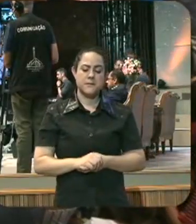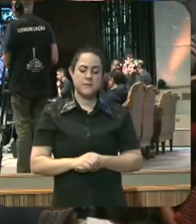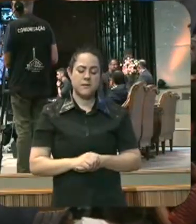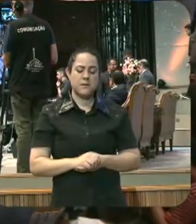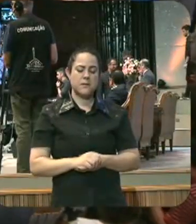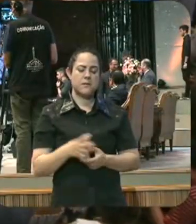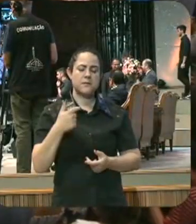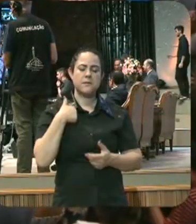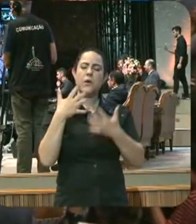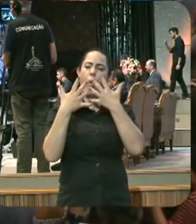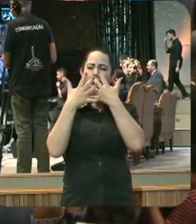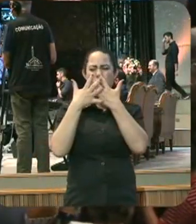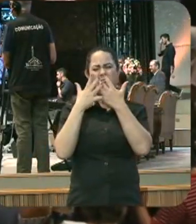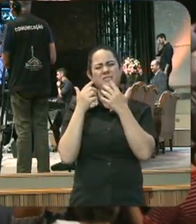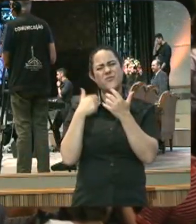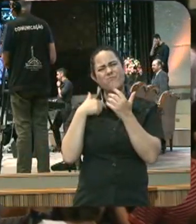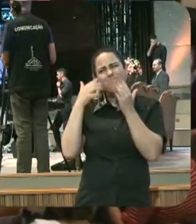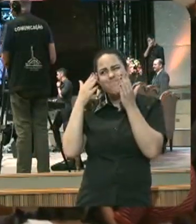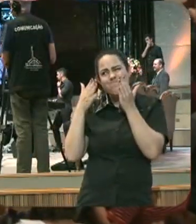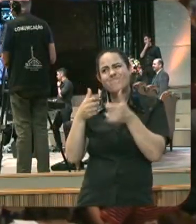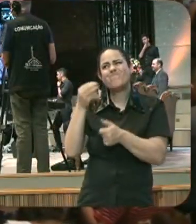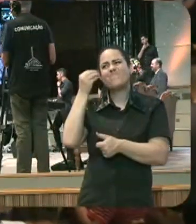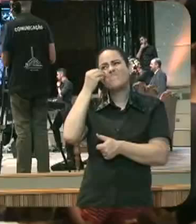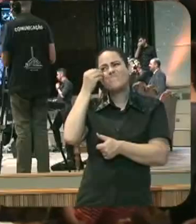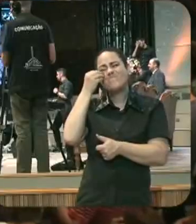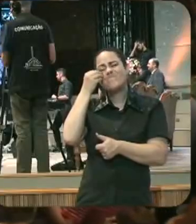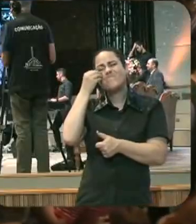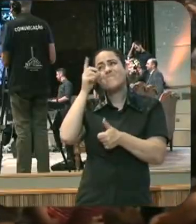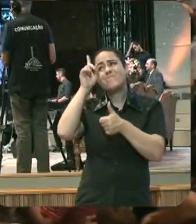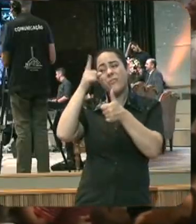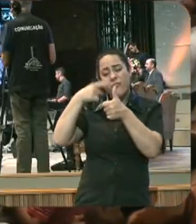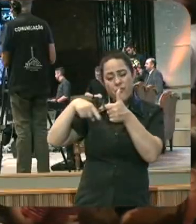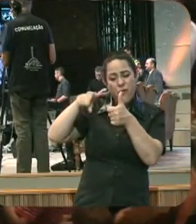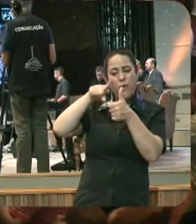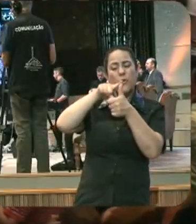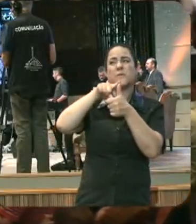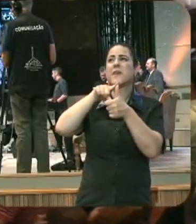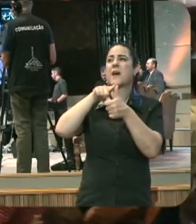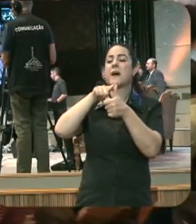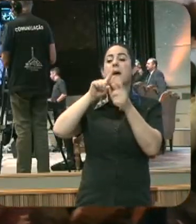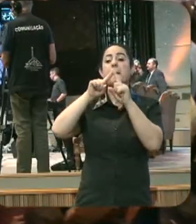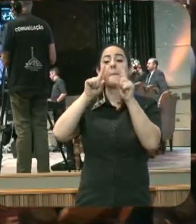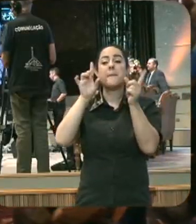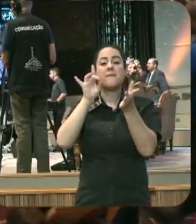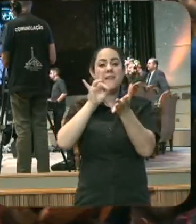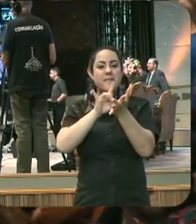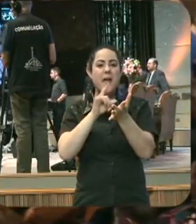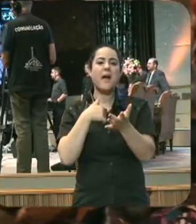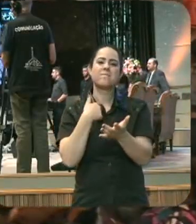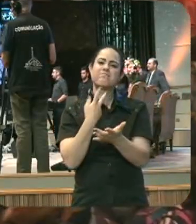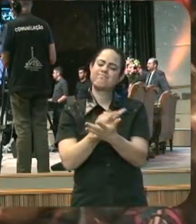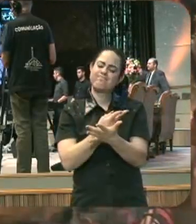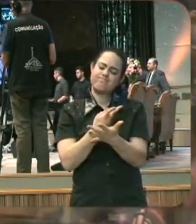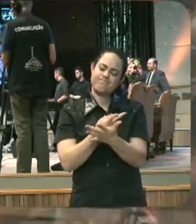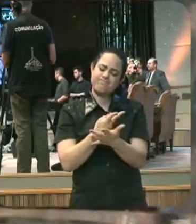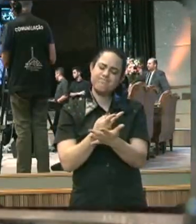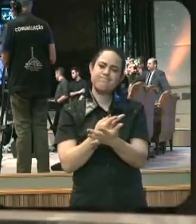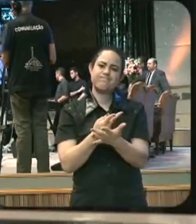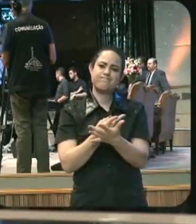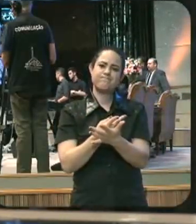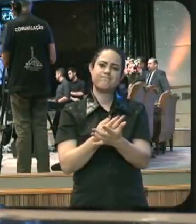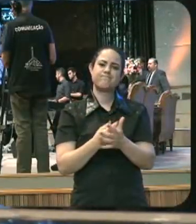Eu confesso que já até tentei, mas na verdade, tenho falhado.